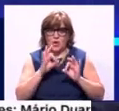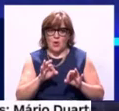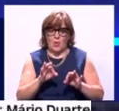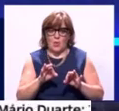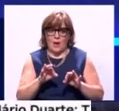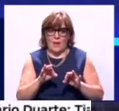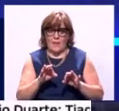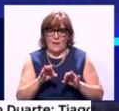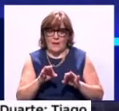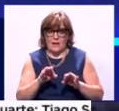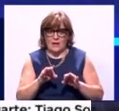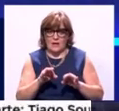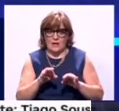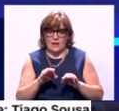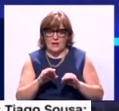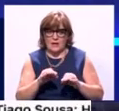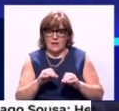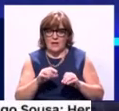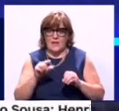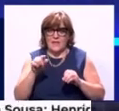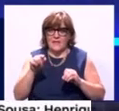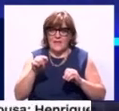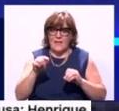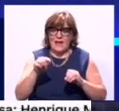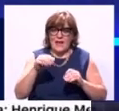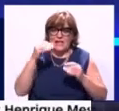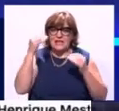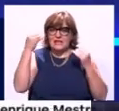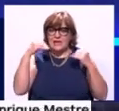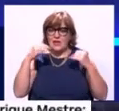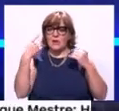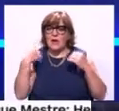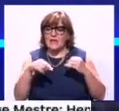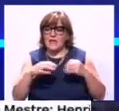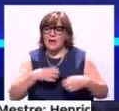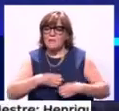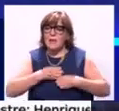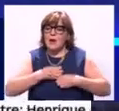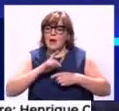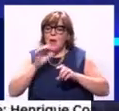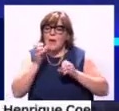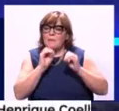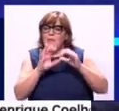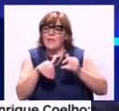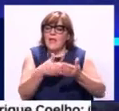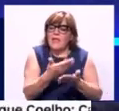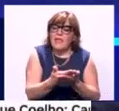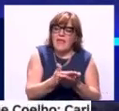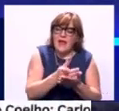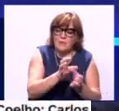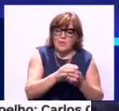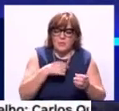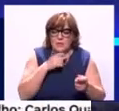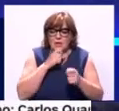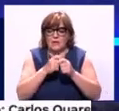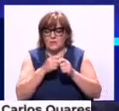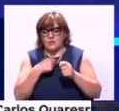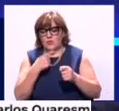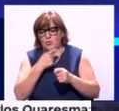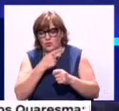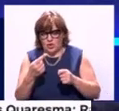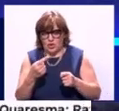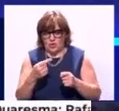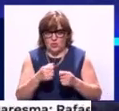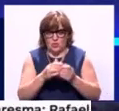identifico o Sérgio reencarna a mística do Futebol Clube Porto. Eu sinto muitas vezes nas minhas entrevistas e dos membros